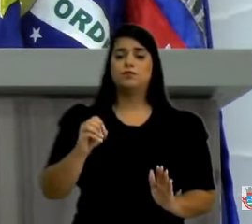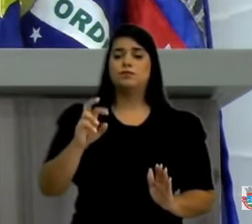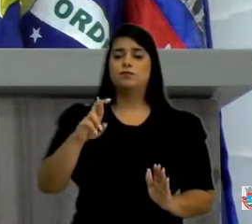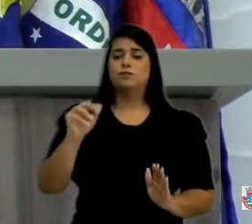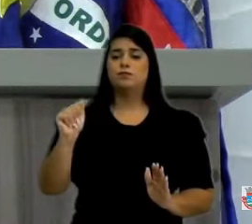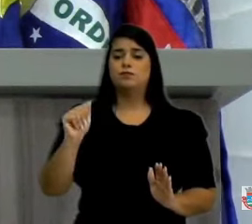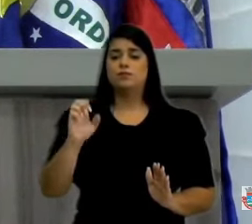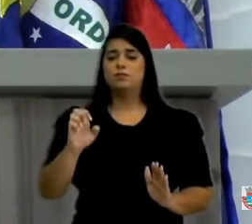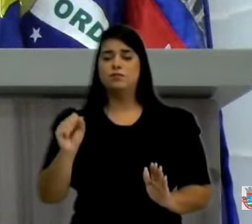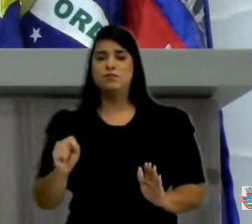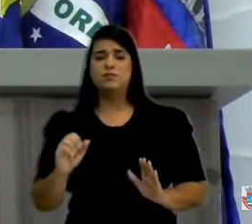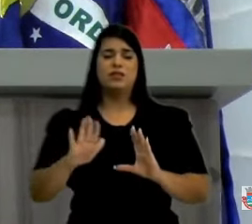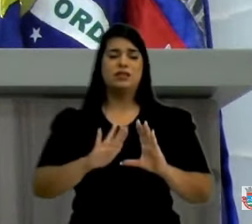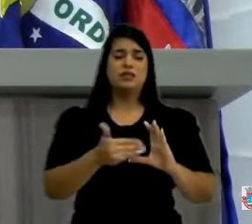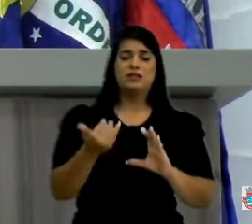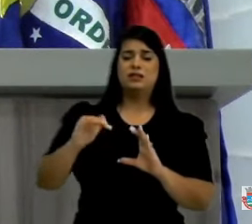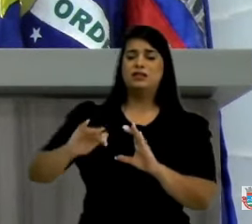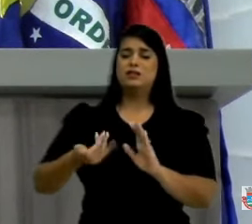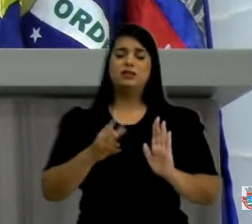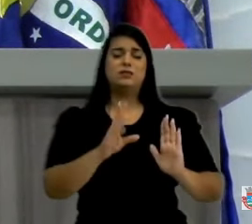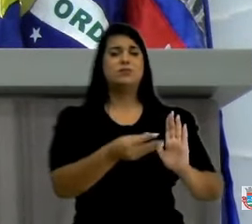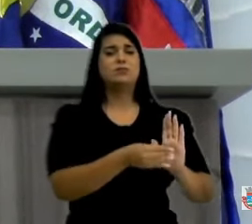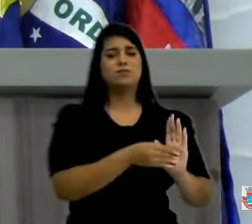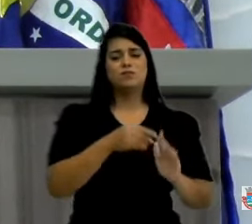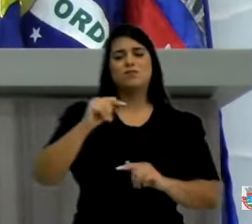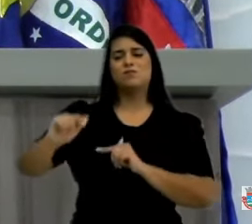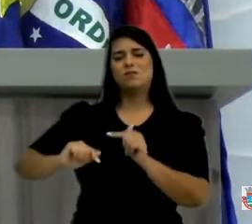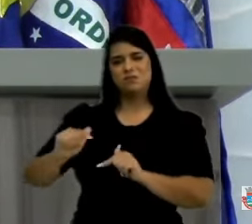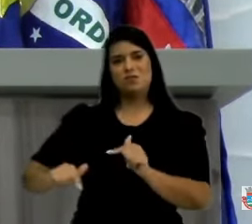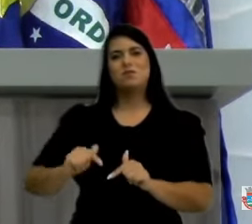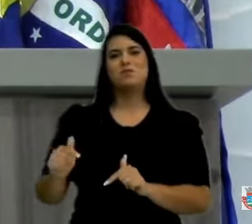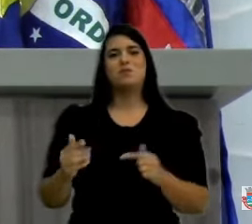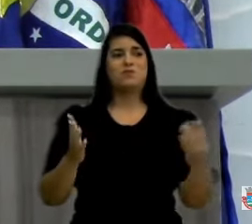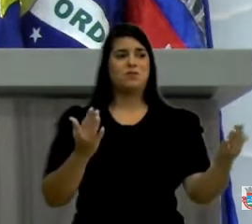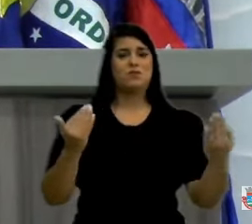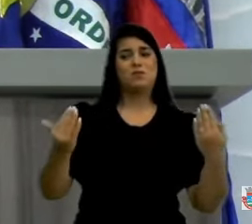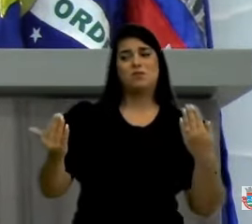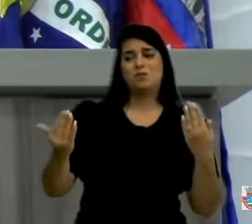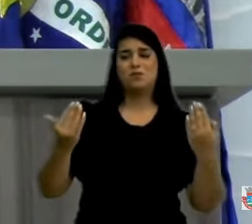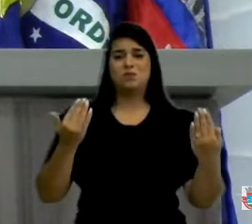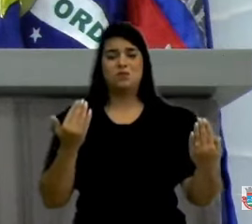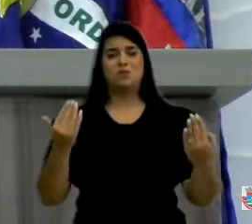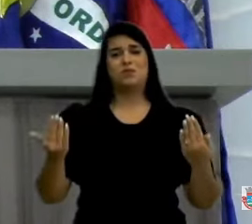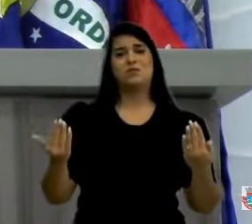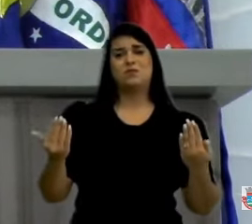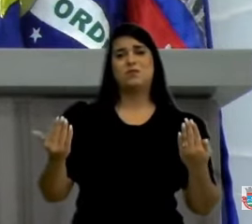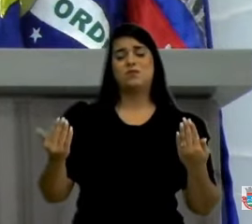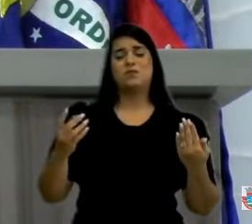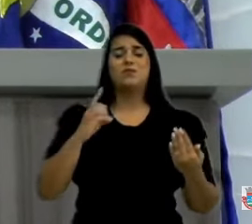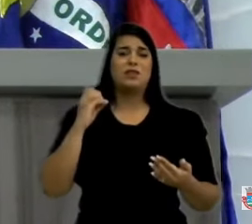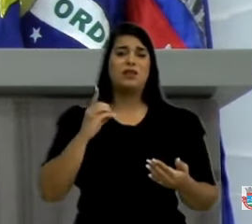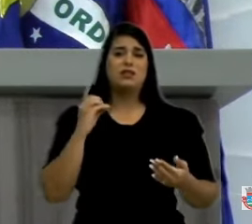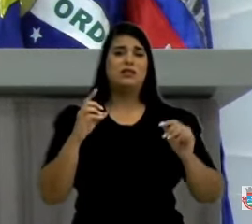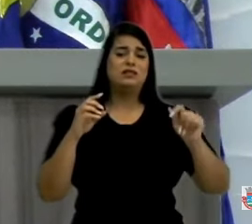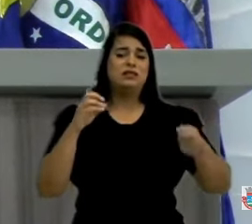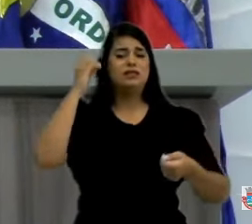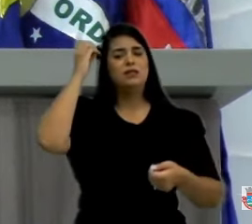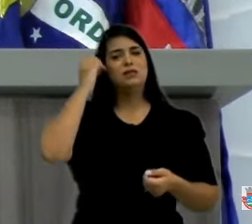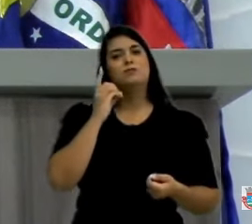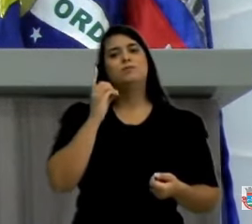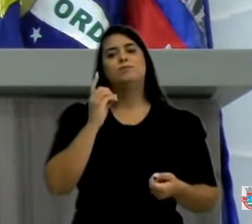mandado tantas as emendas e trabalho feito em nossa cidade que não tem nem comparação com as emendas da deputada Débora Almeida e as suas